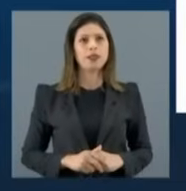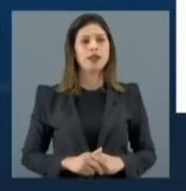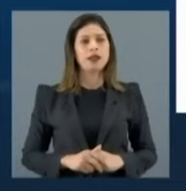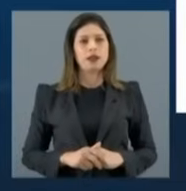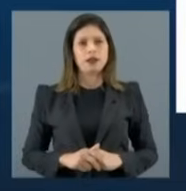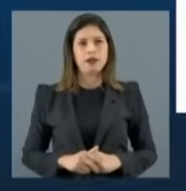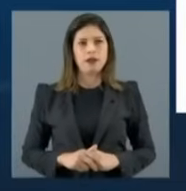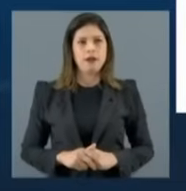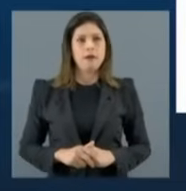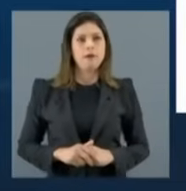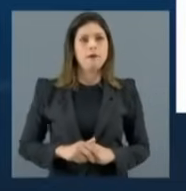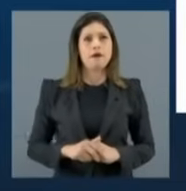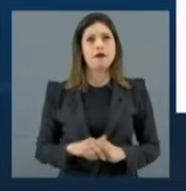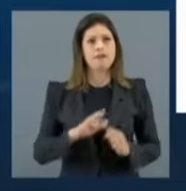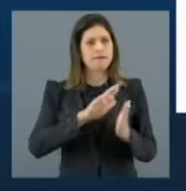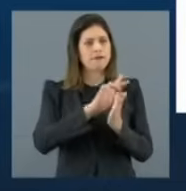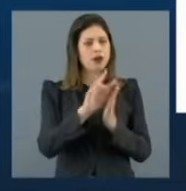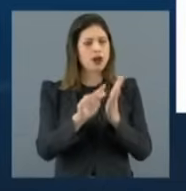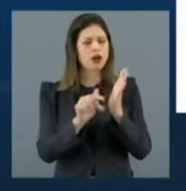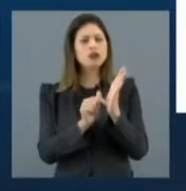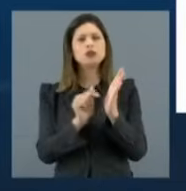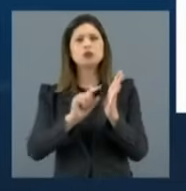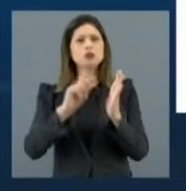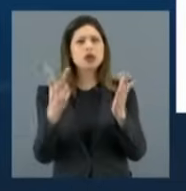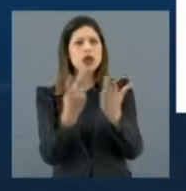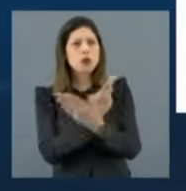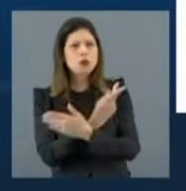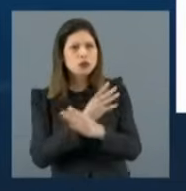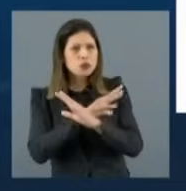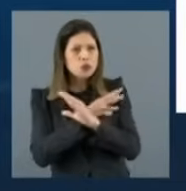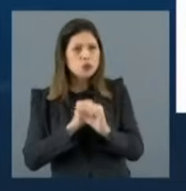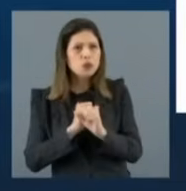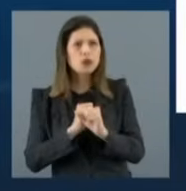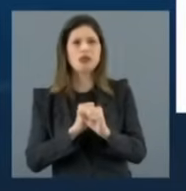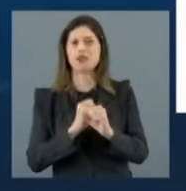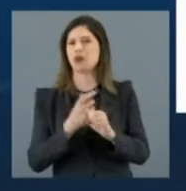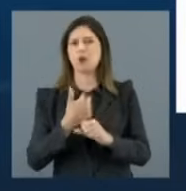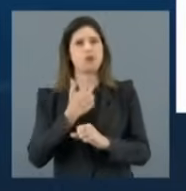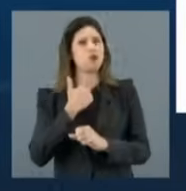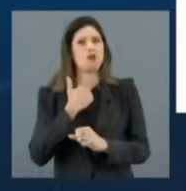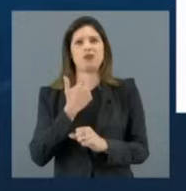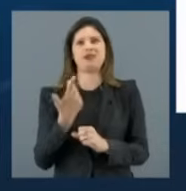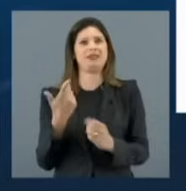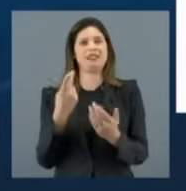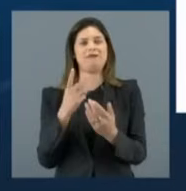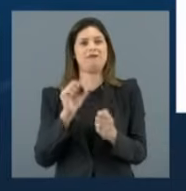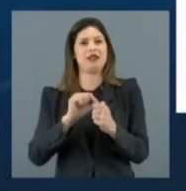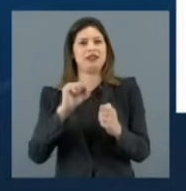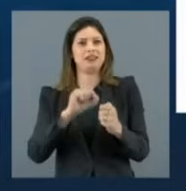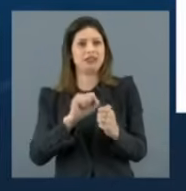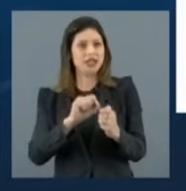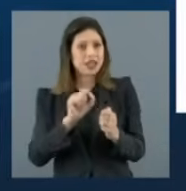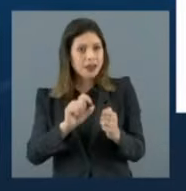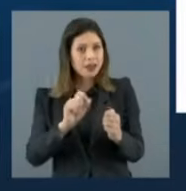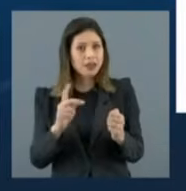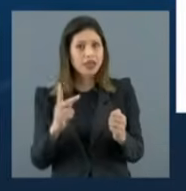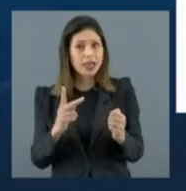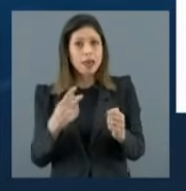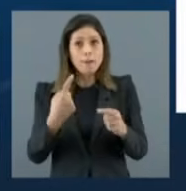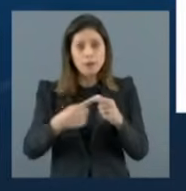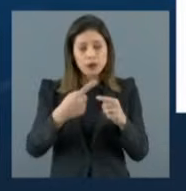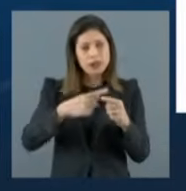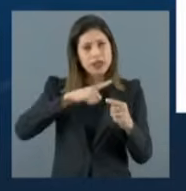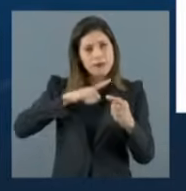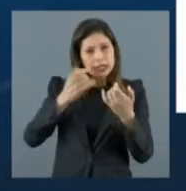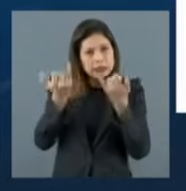Muito da censura que foi aplicada nos últimos anos não poderia ter sido feita se não fosse esse embasamento